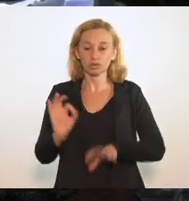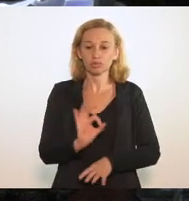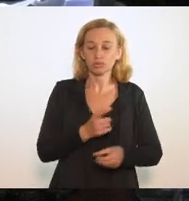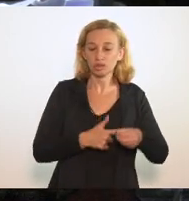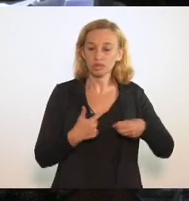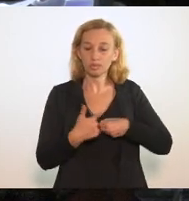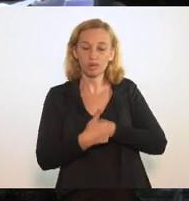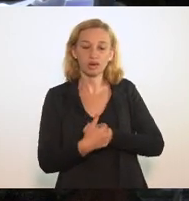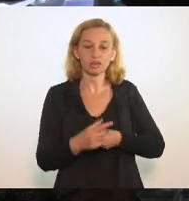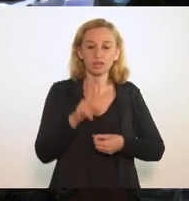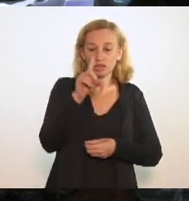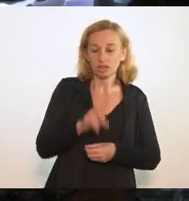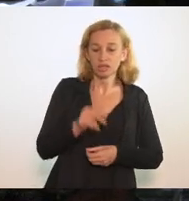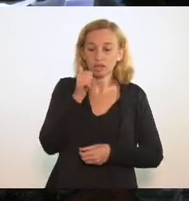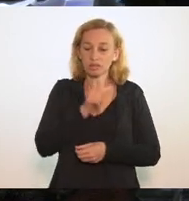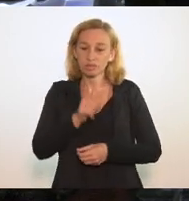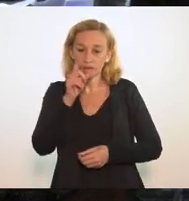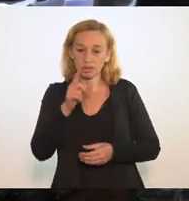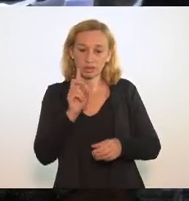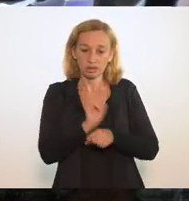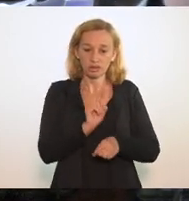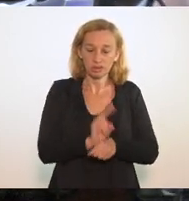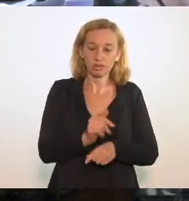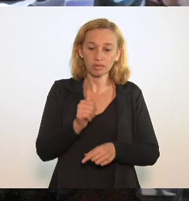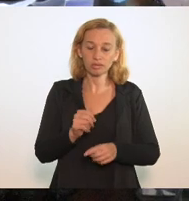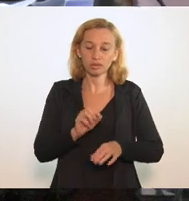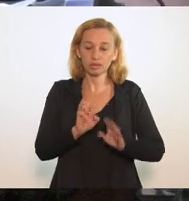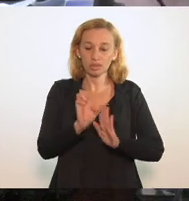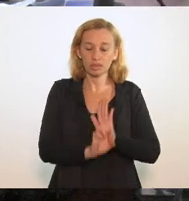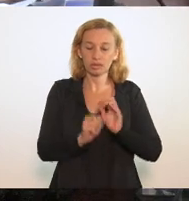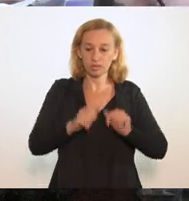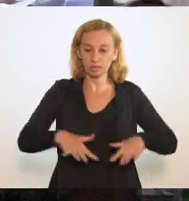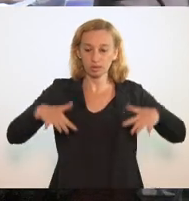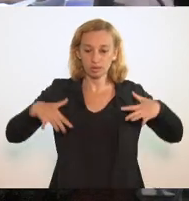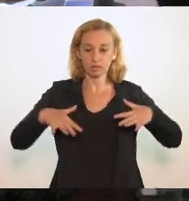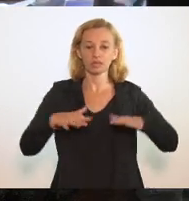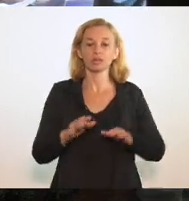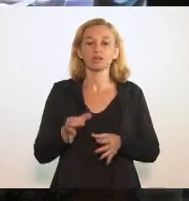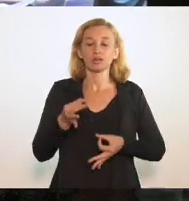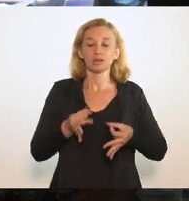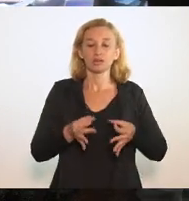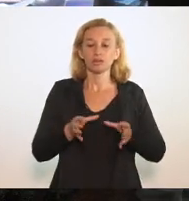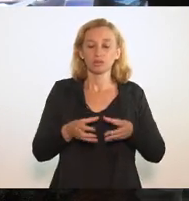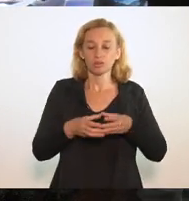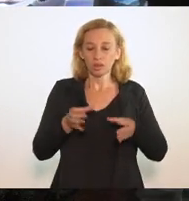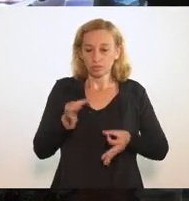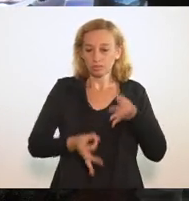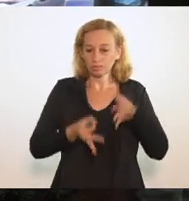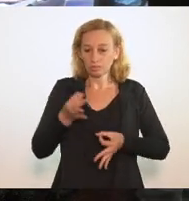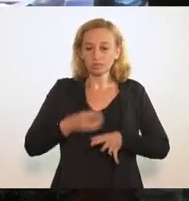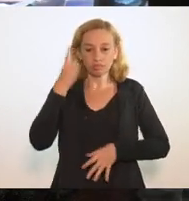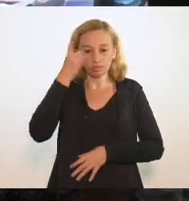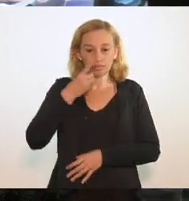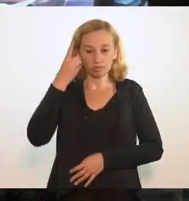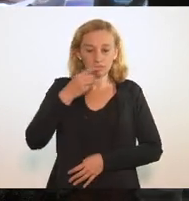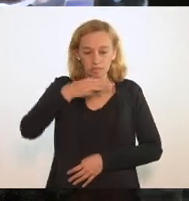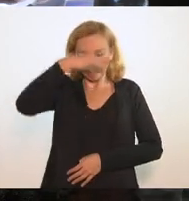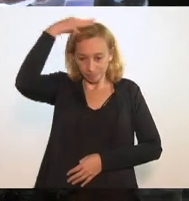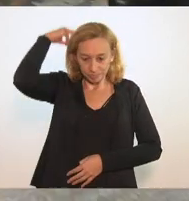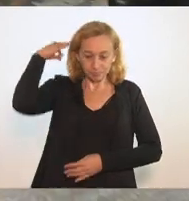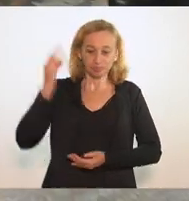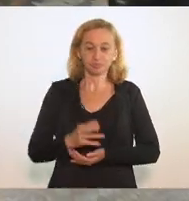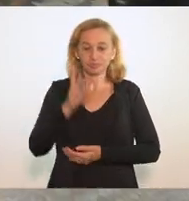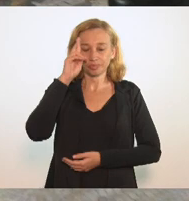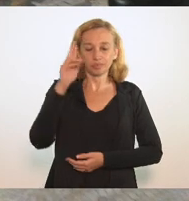Mulher e de Orçamento às emendas de plenário. Para emitir parecer pela Comissão de Constituição e Justiça, deputado Márcio Pacheco.